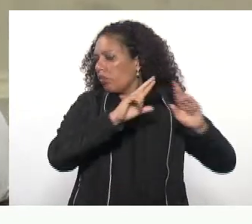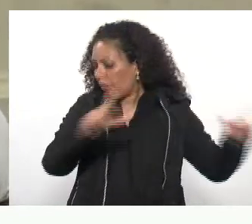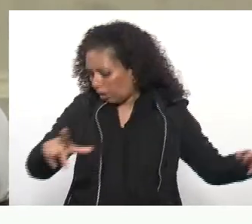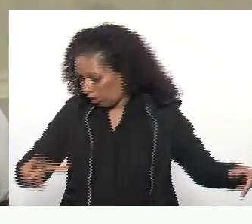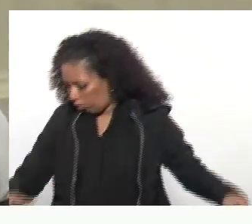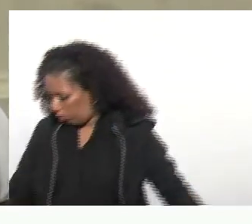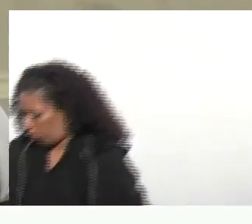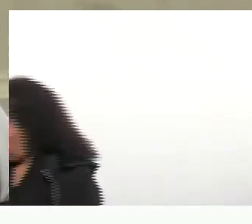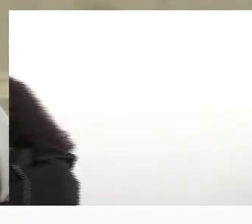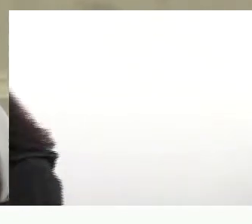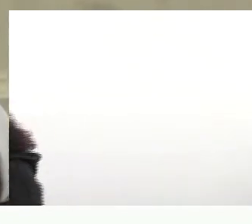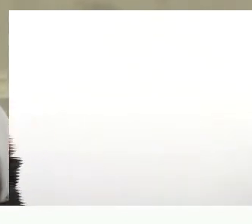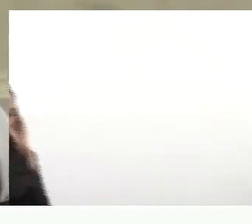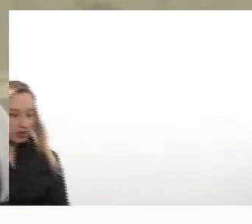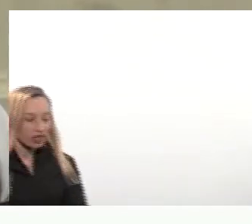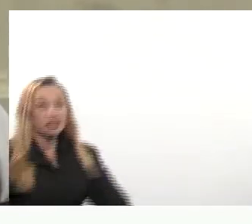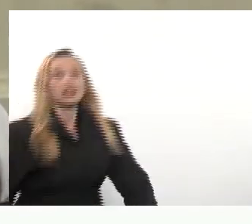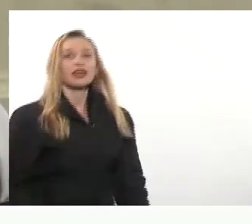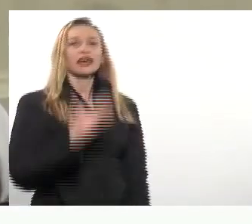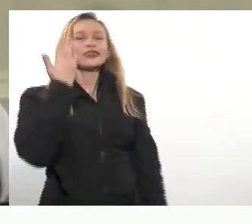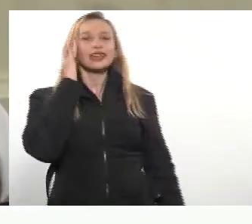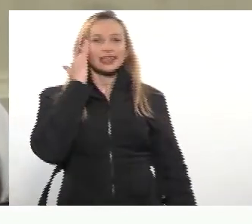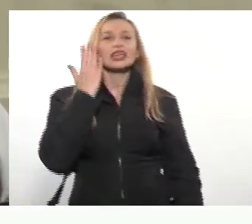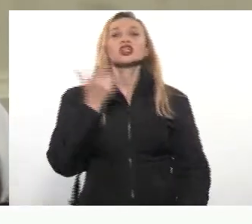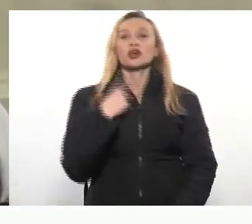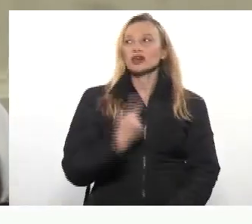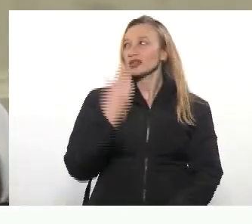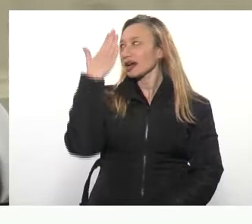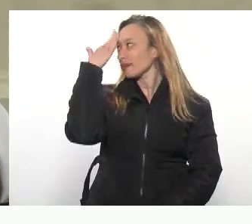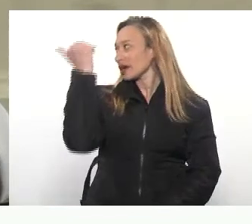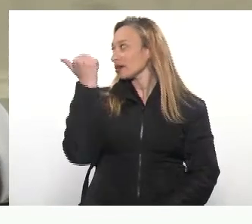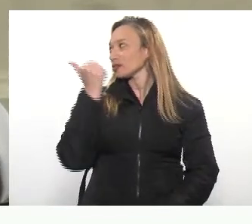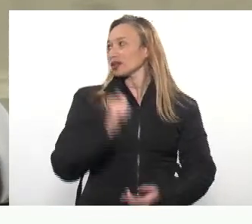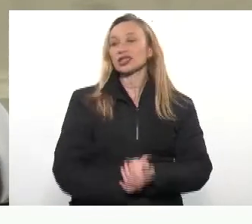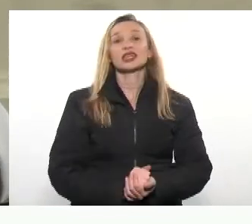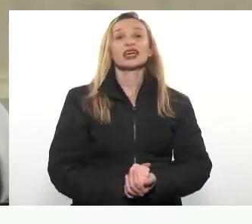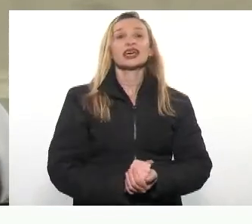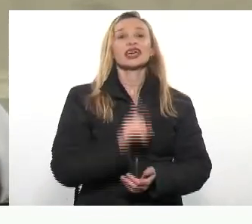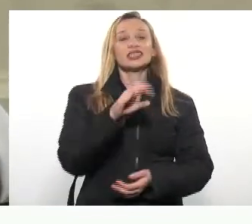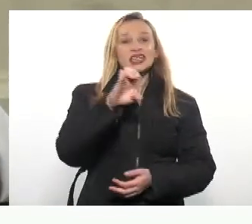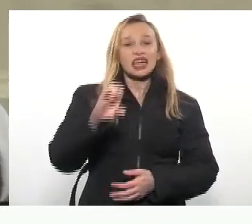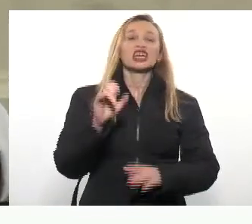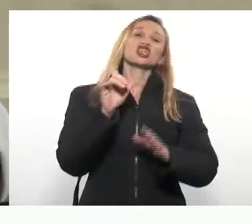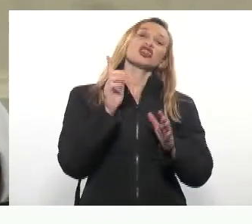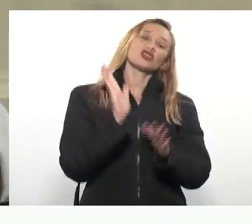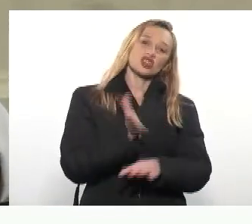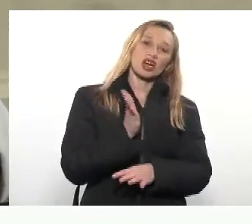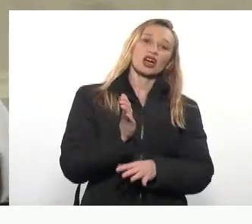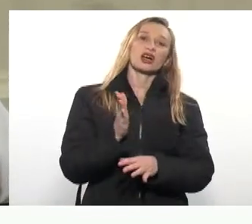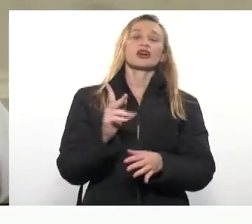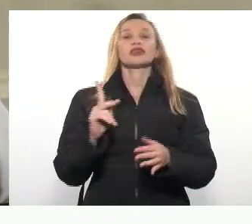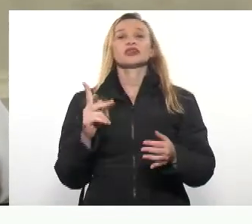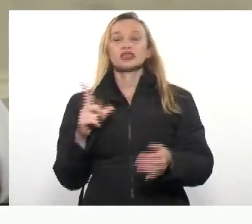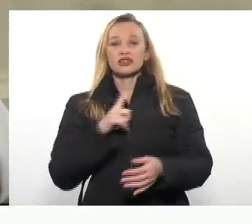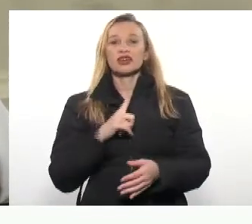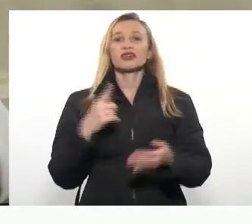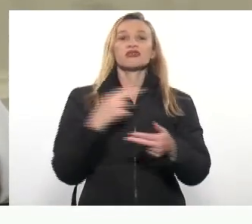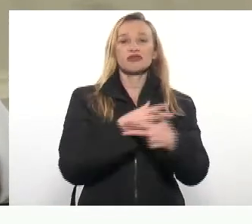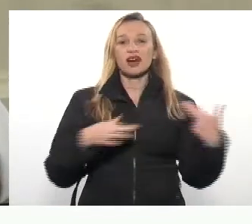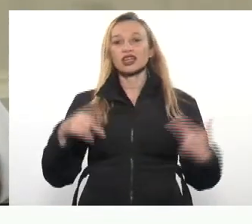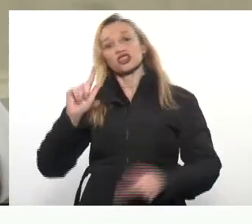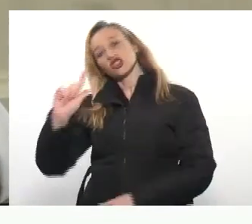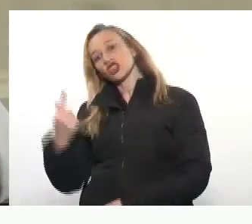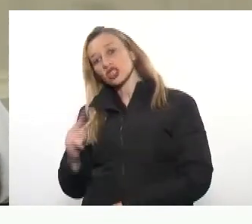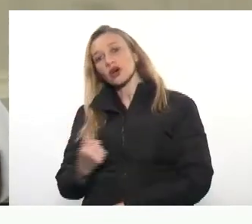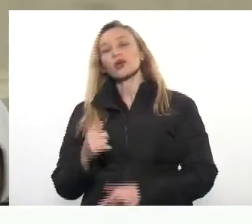assim, fica difícil de entender o critério. A gente sabe que, né, a SEDAI já passou por várias gestões, né, e que